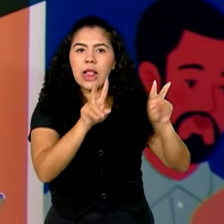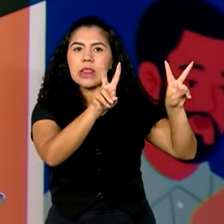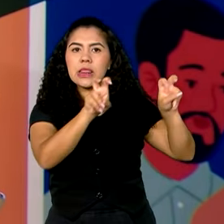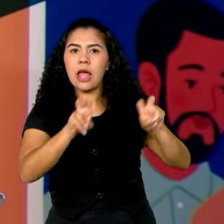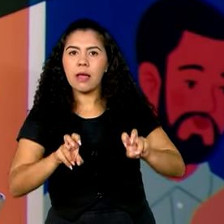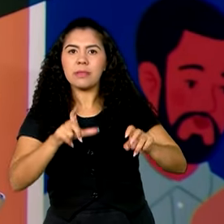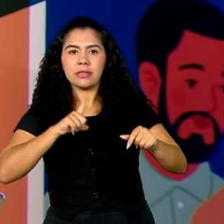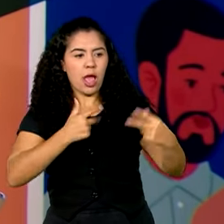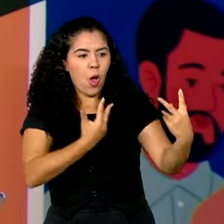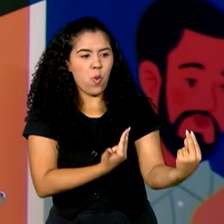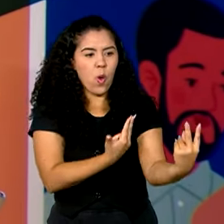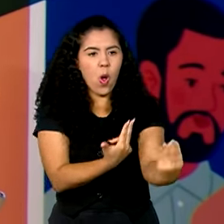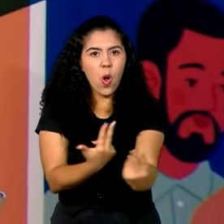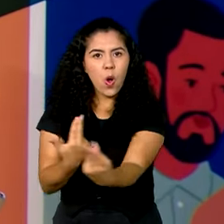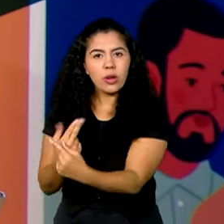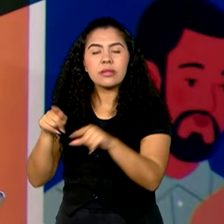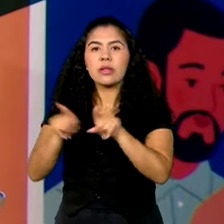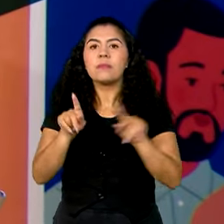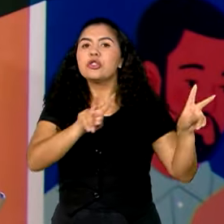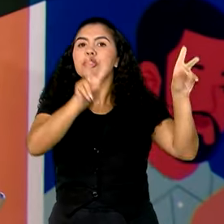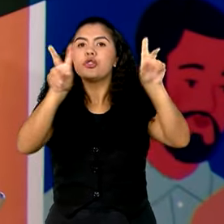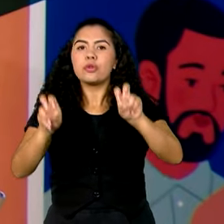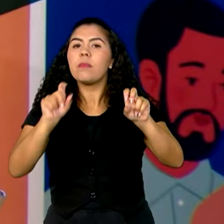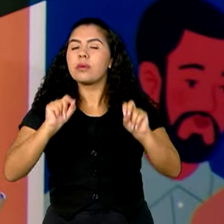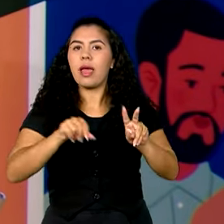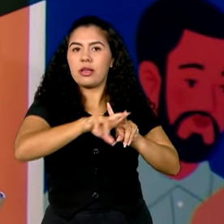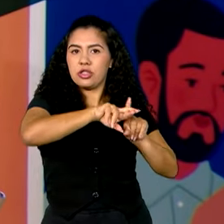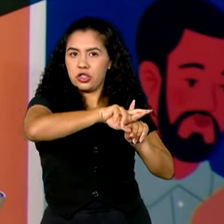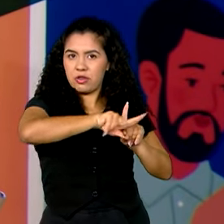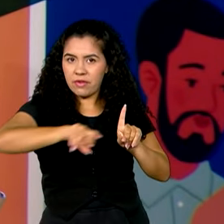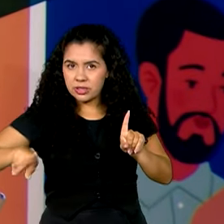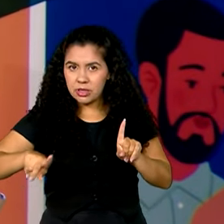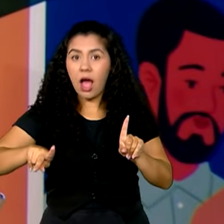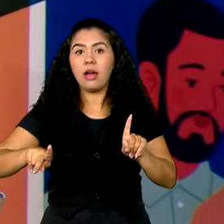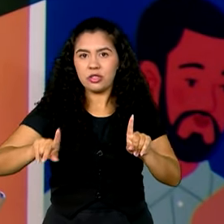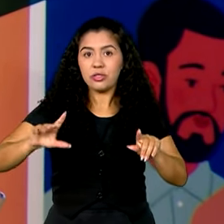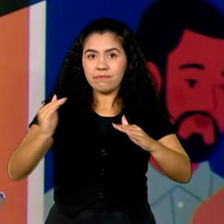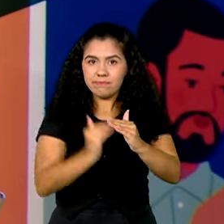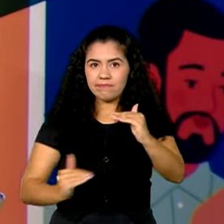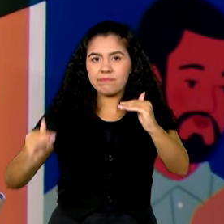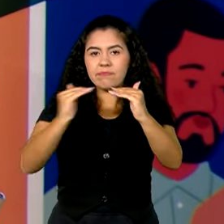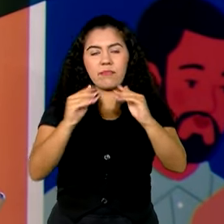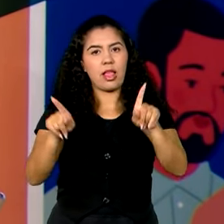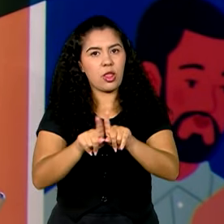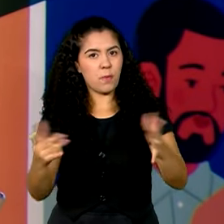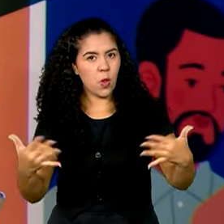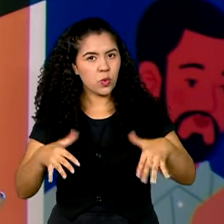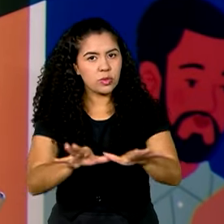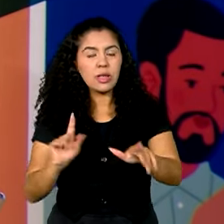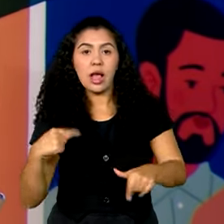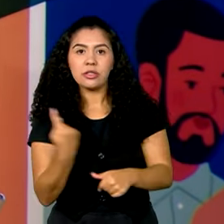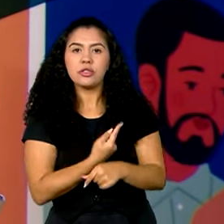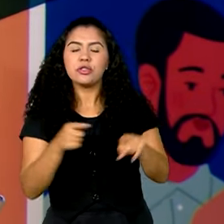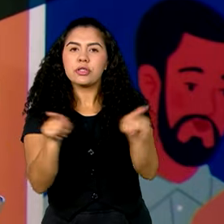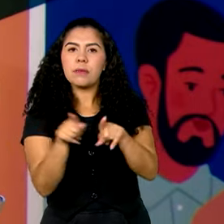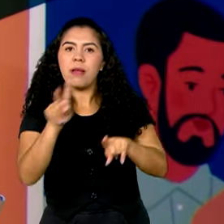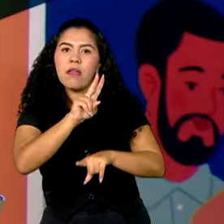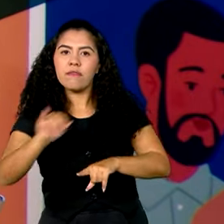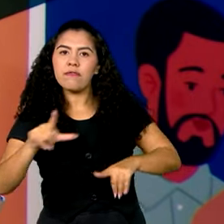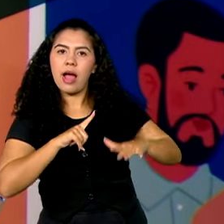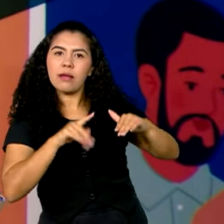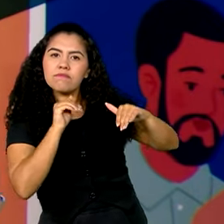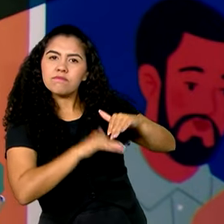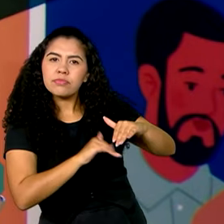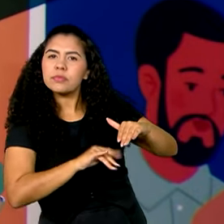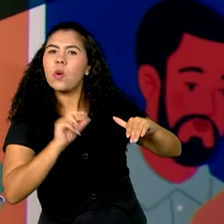temas relacionados à diversidade, equidade e inclusão. Vamos criar um repositório para disponibilização de conteúdos e